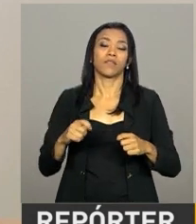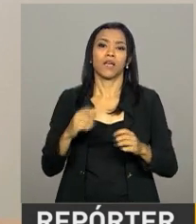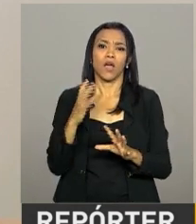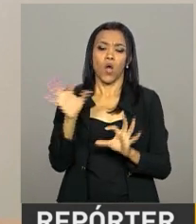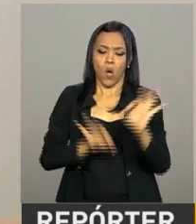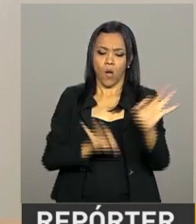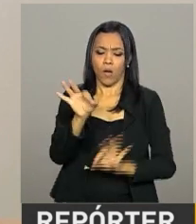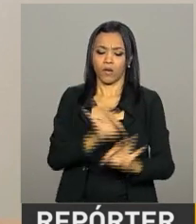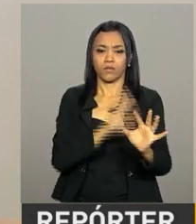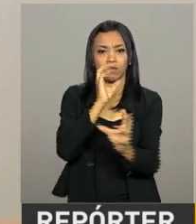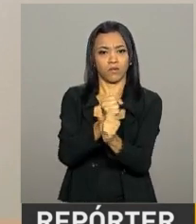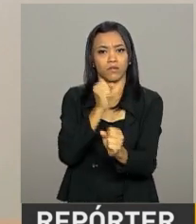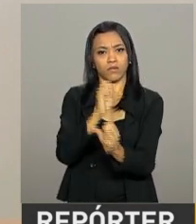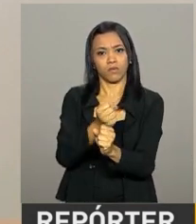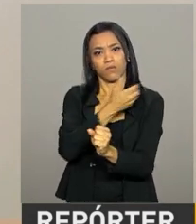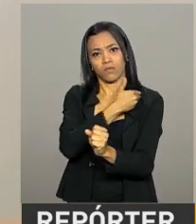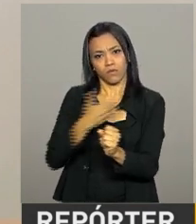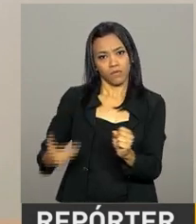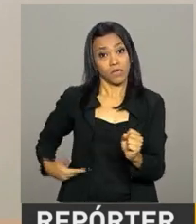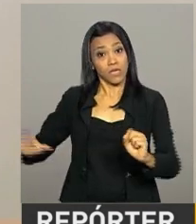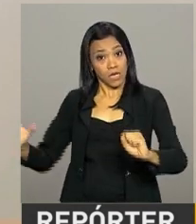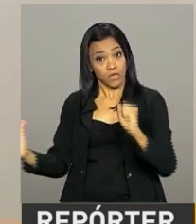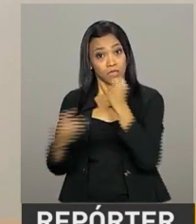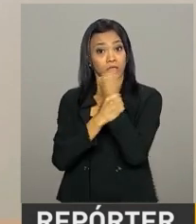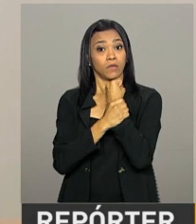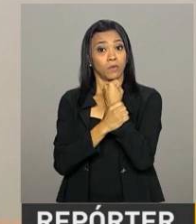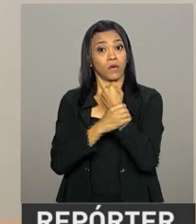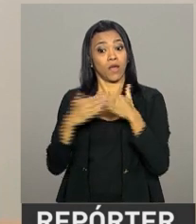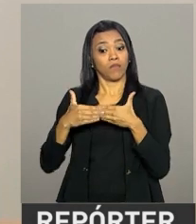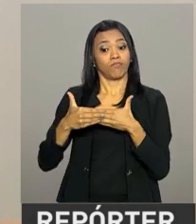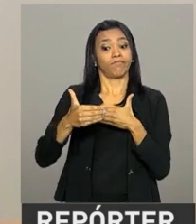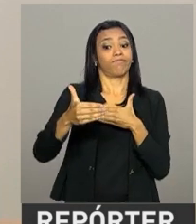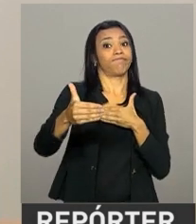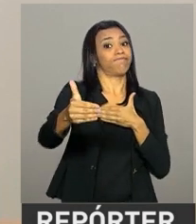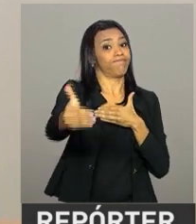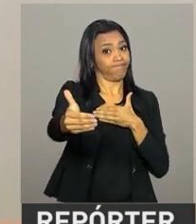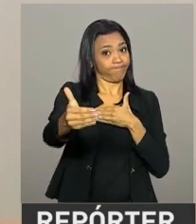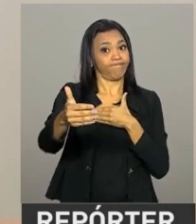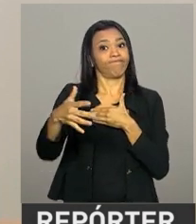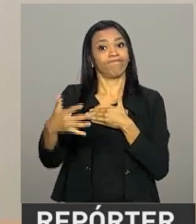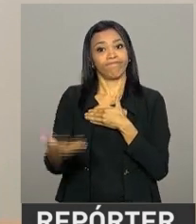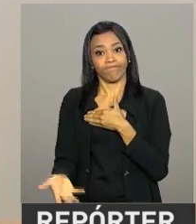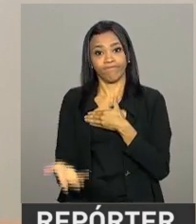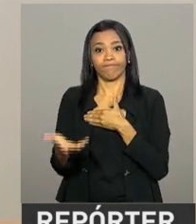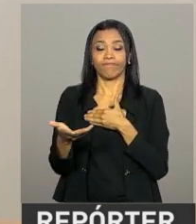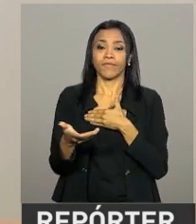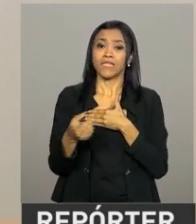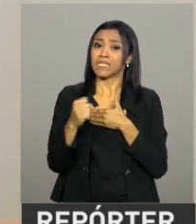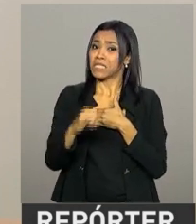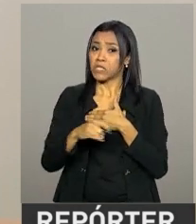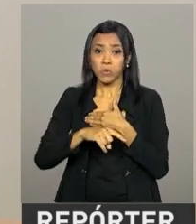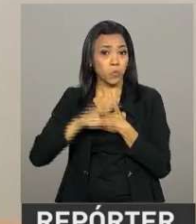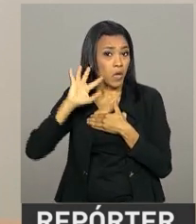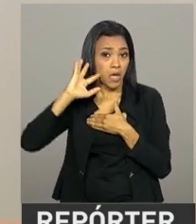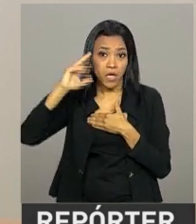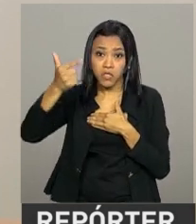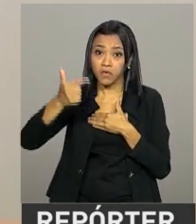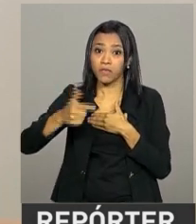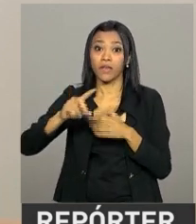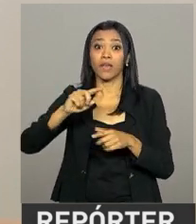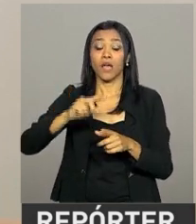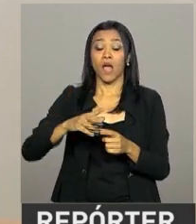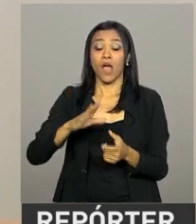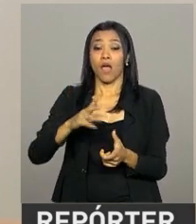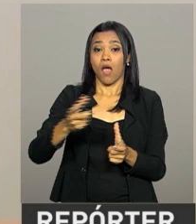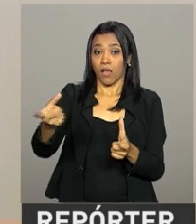e garantir, mais à frente, a reversão da tendência crescente da dívida pública em relação ao PIB. Os